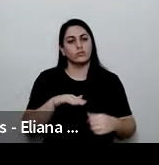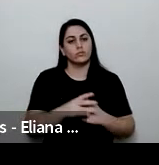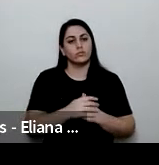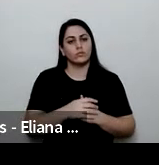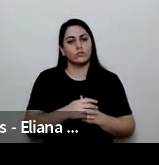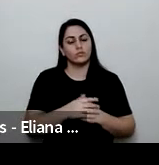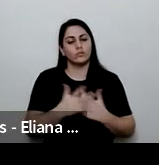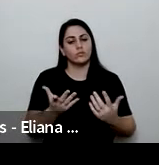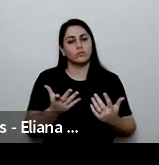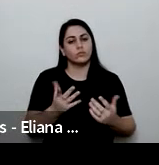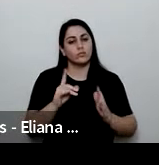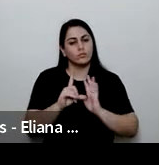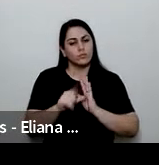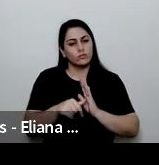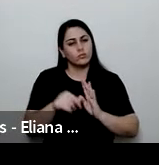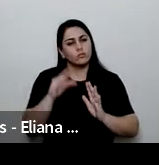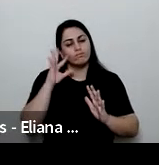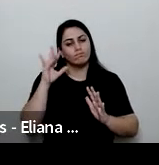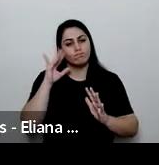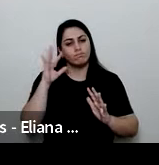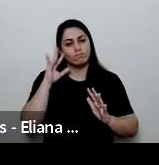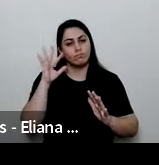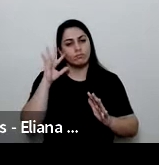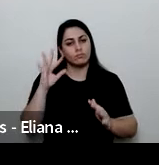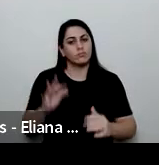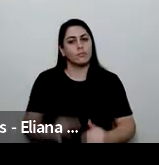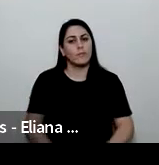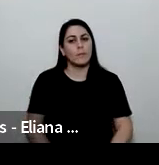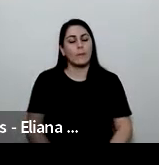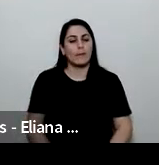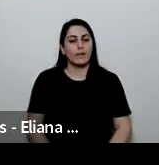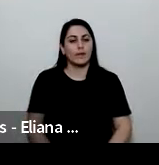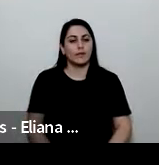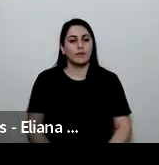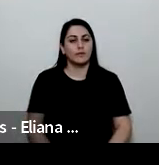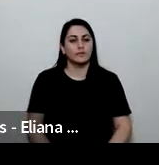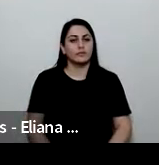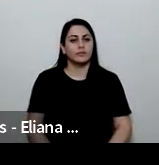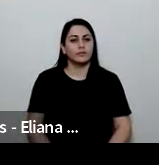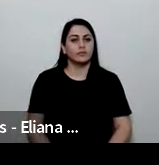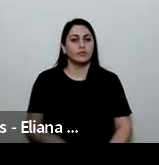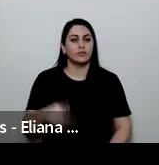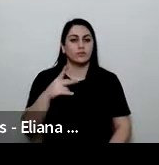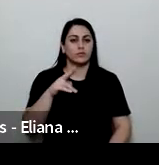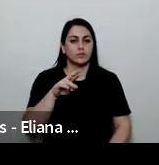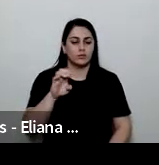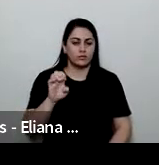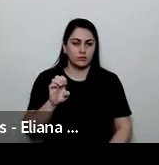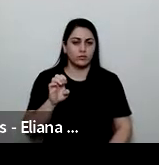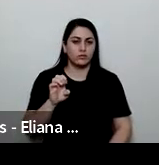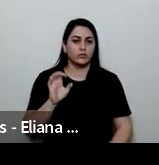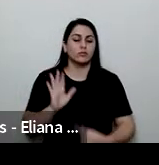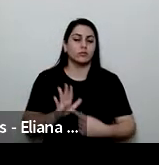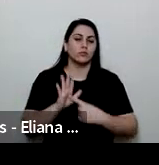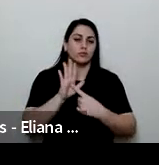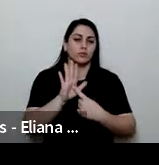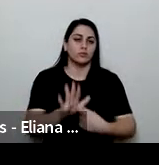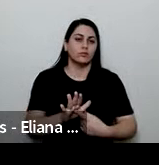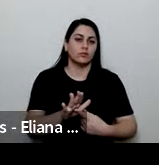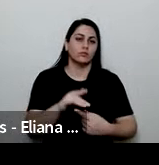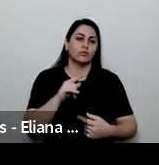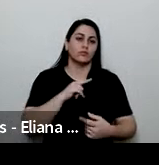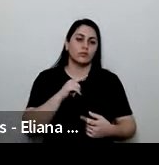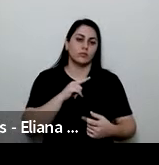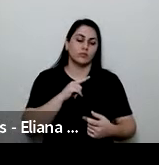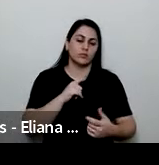alguma reflexão após alguma reflexão é a procuradoria acabou apontando algum